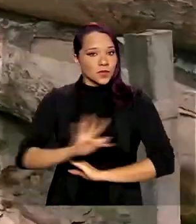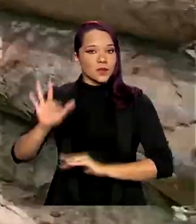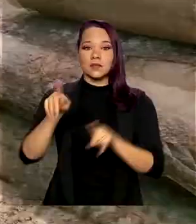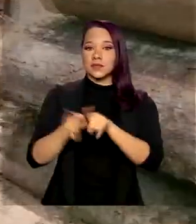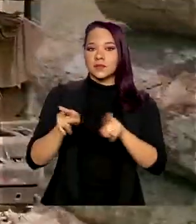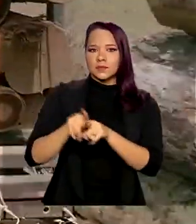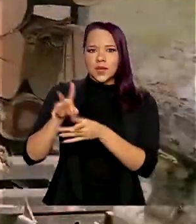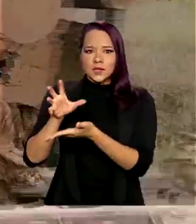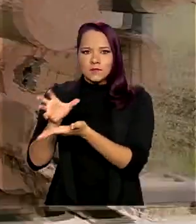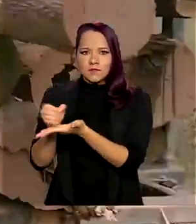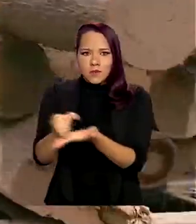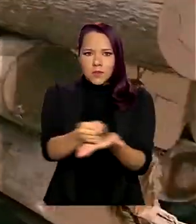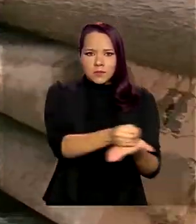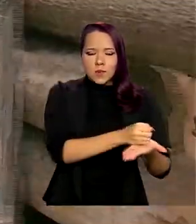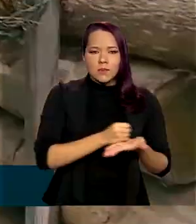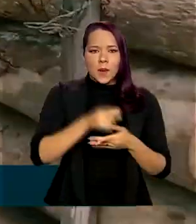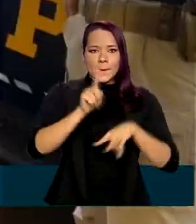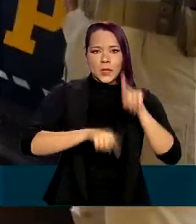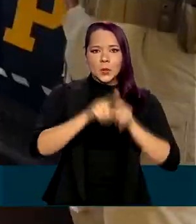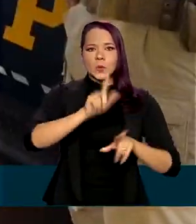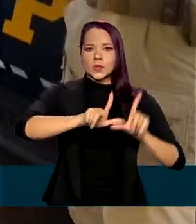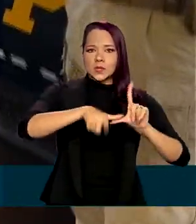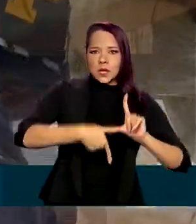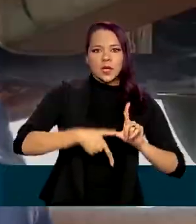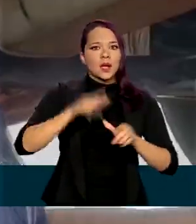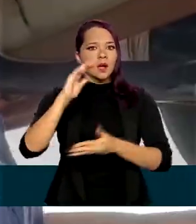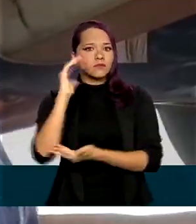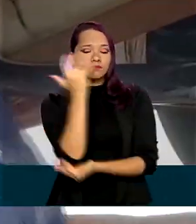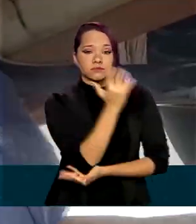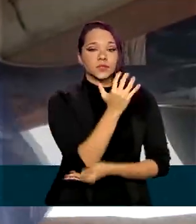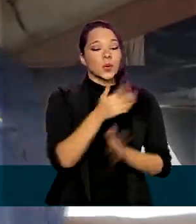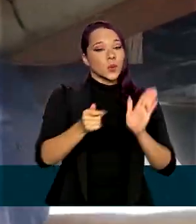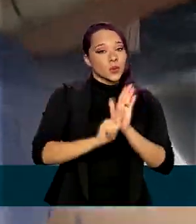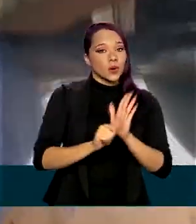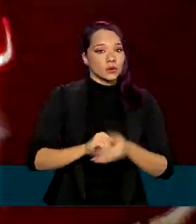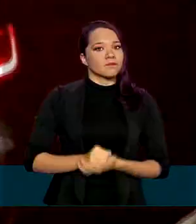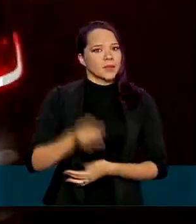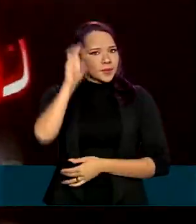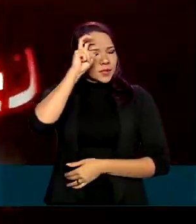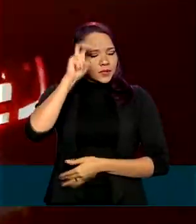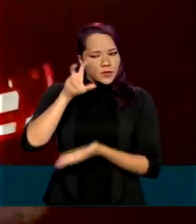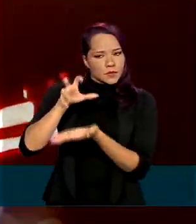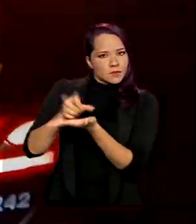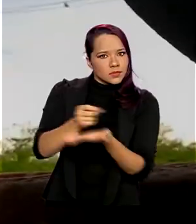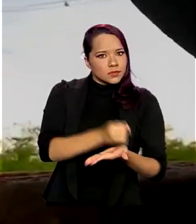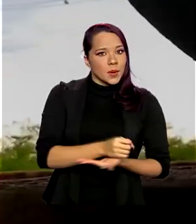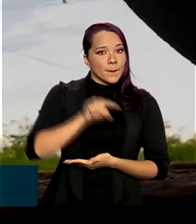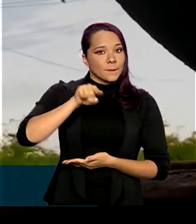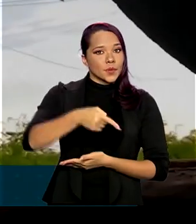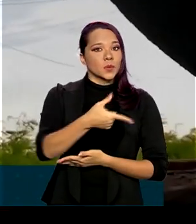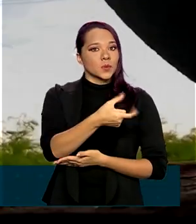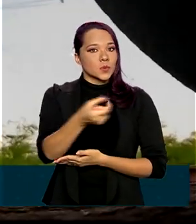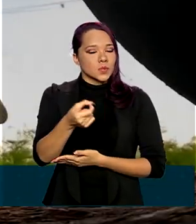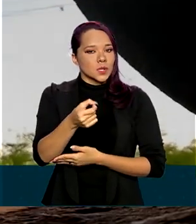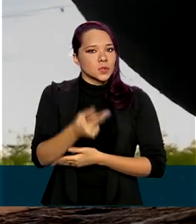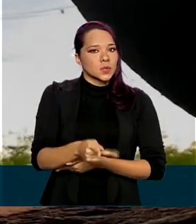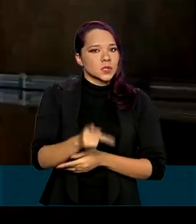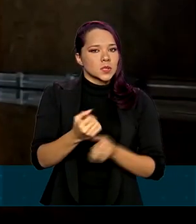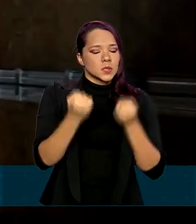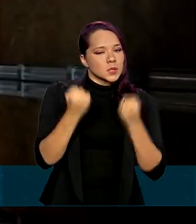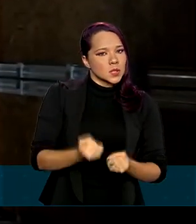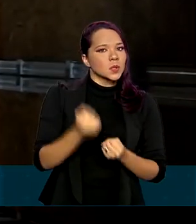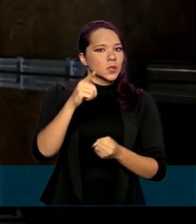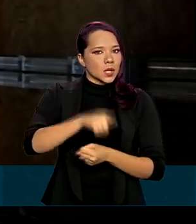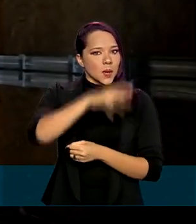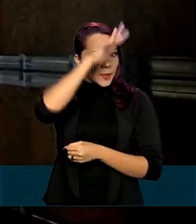a apreensão de produtos florestais ilegais e drogas. Só nessa quinta-feira foram apreendidos 1.200 quilos de maconha em Mato Grosso do